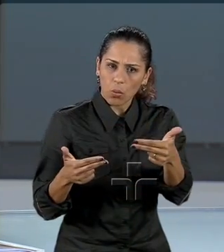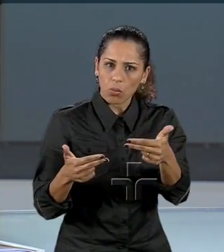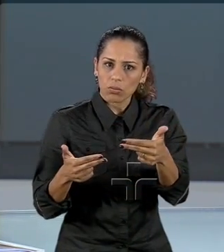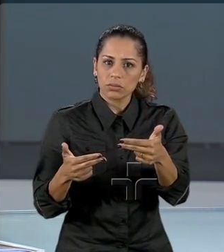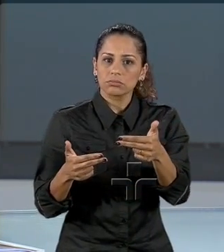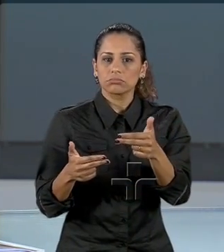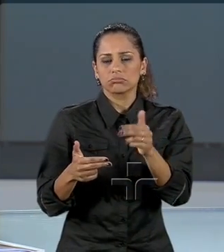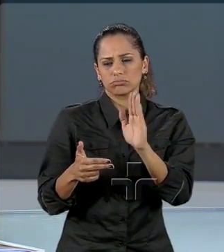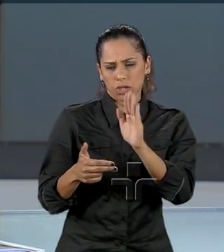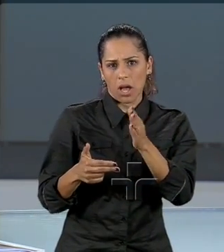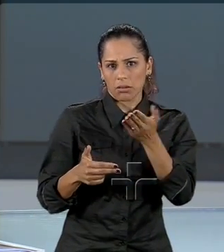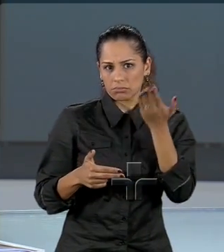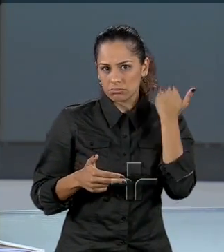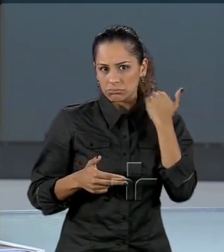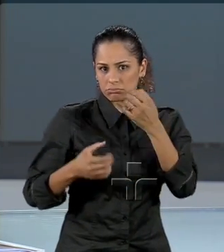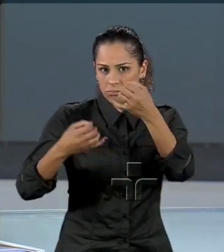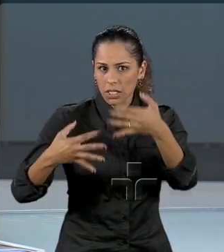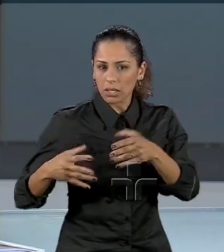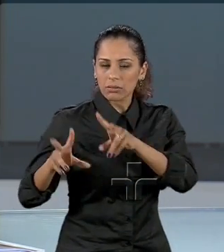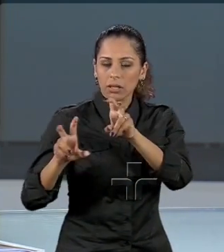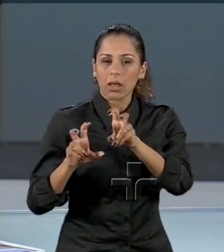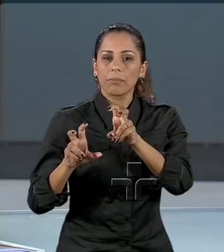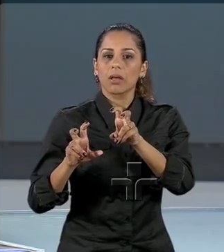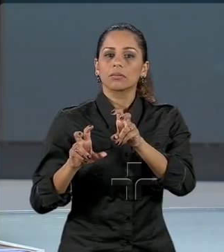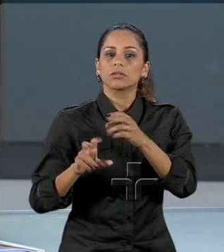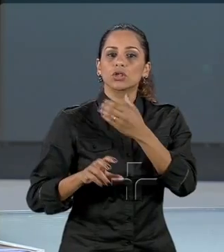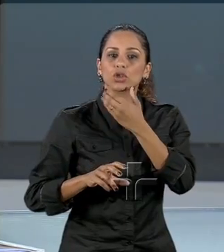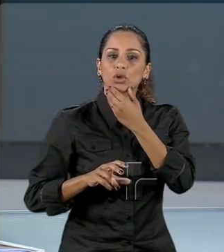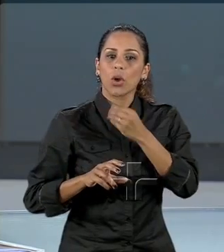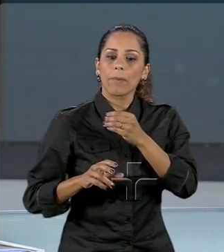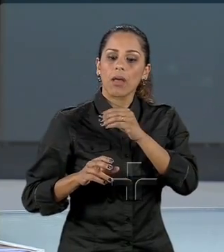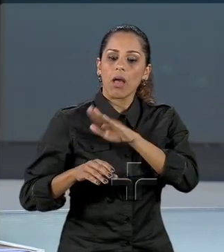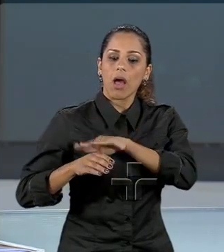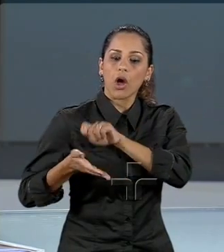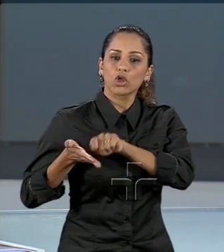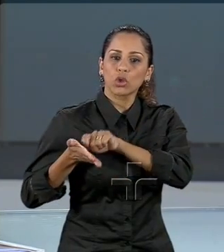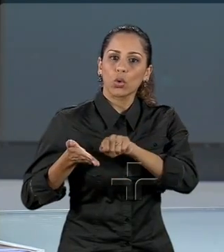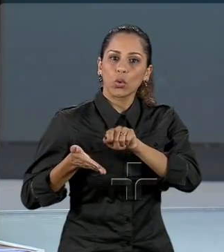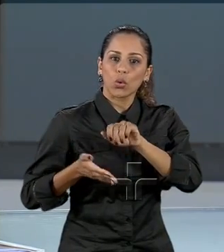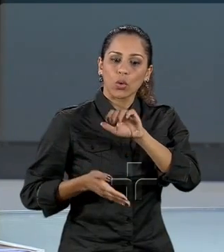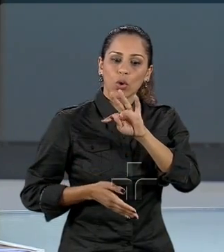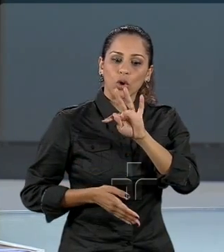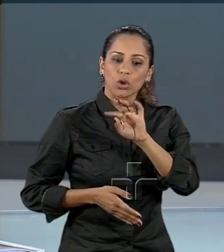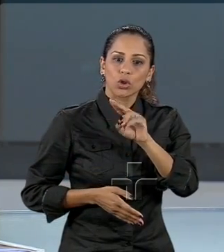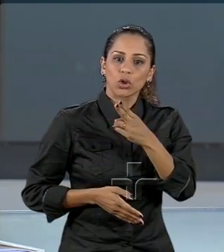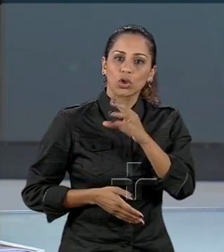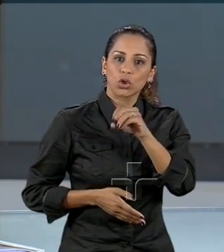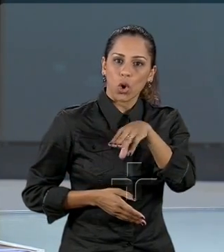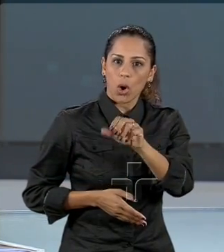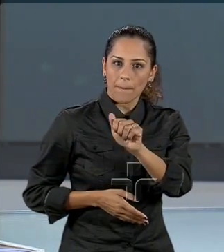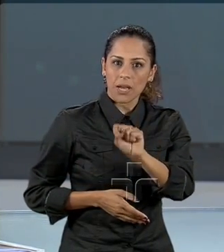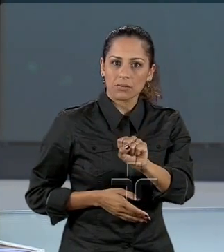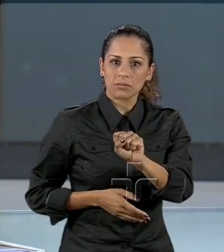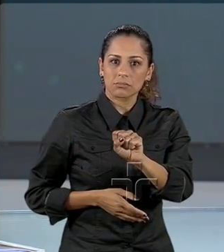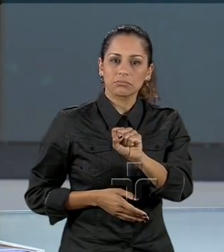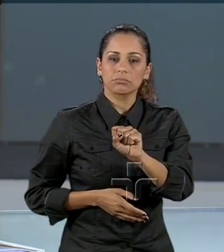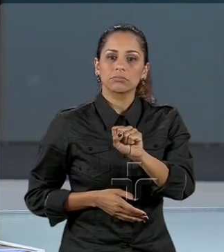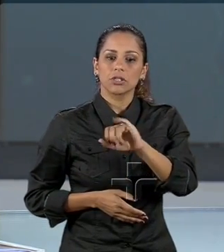já falei, citando Thomas Jefferson, o preço da liberdade é a eterna vigilância. Me lembro também